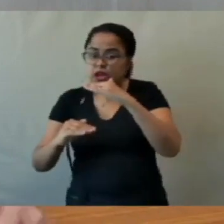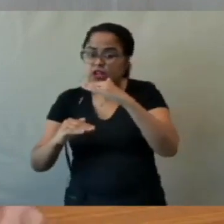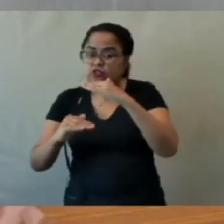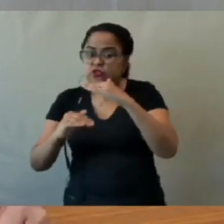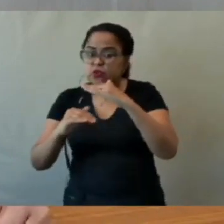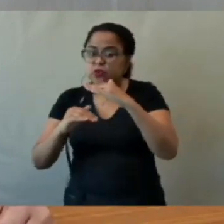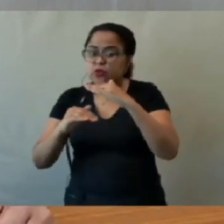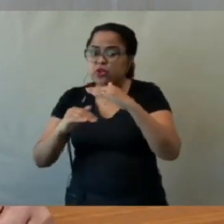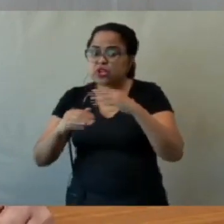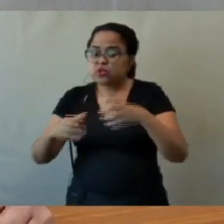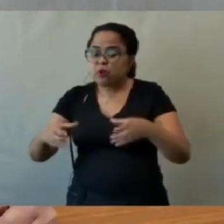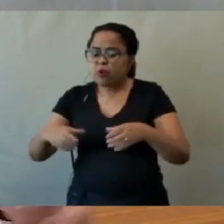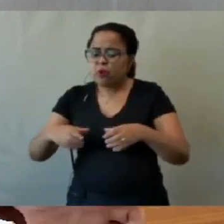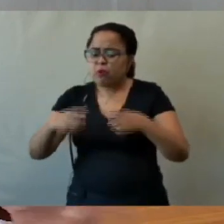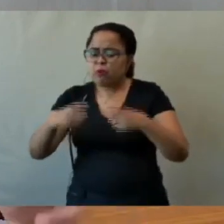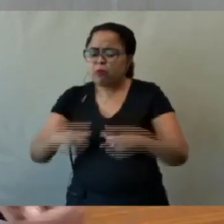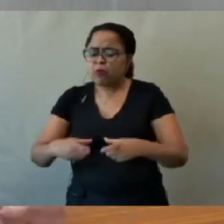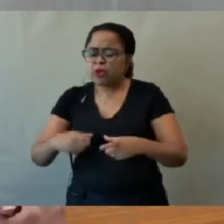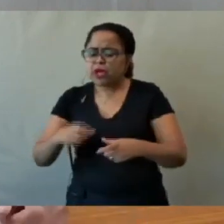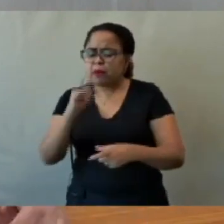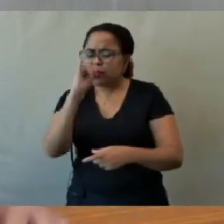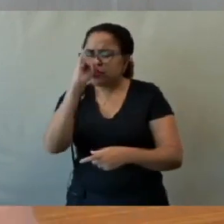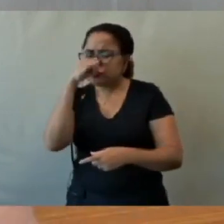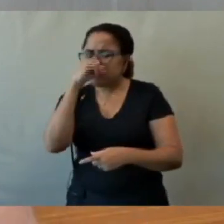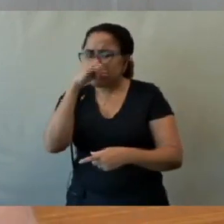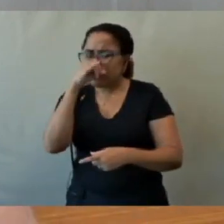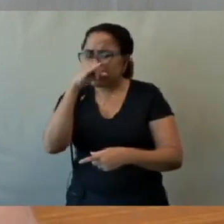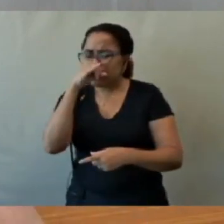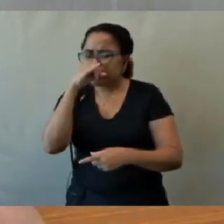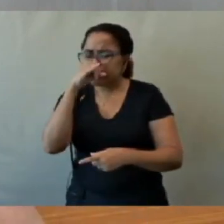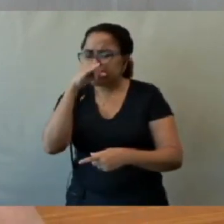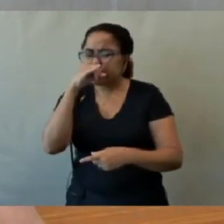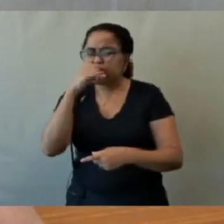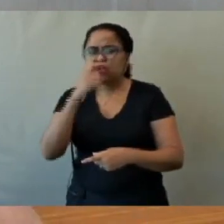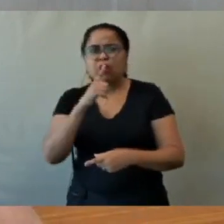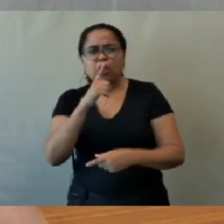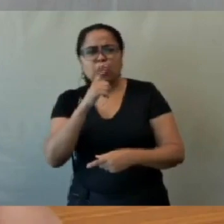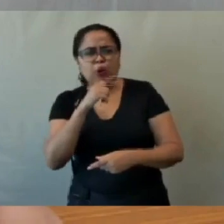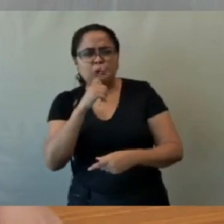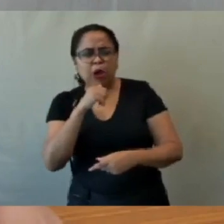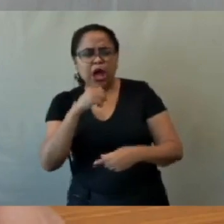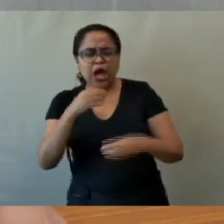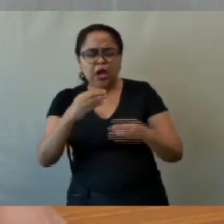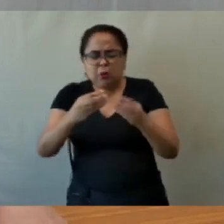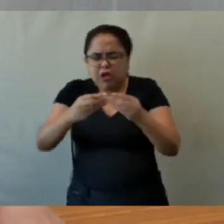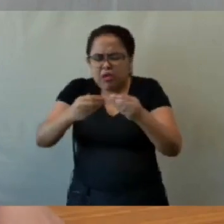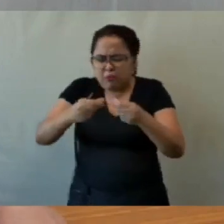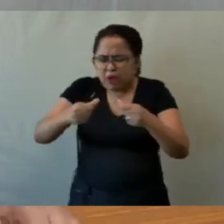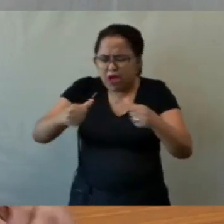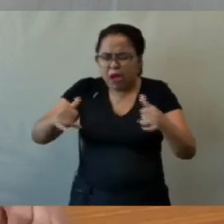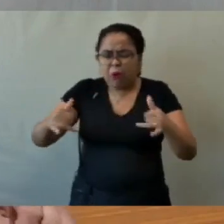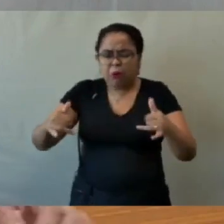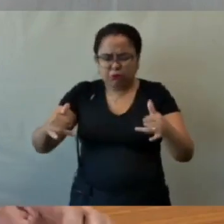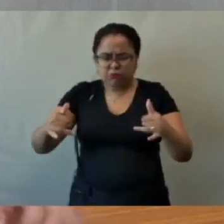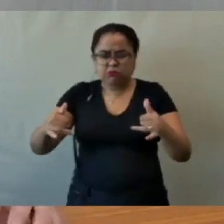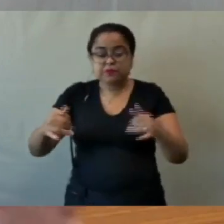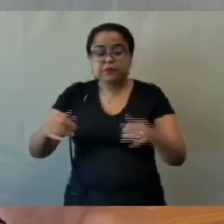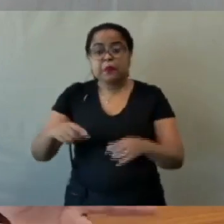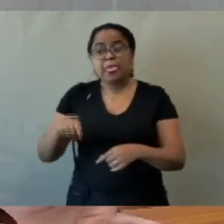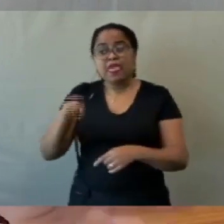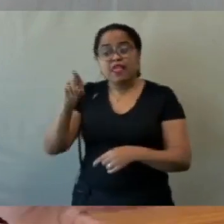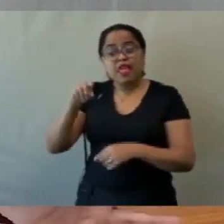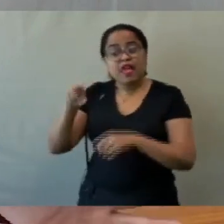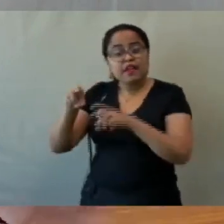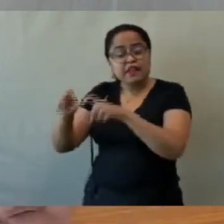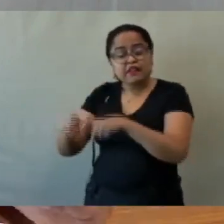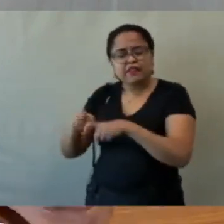prender os porcos, e com água e muita lama e tudo. E, nessa fazenda, eu não